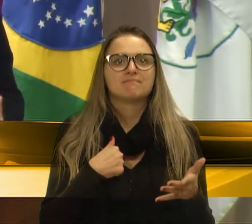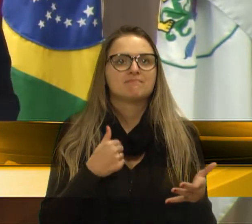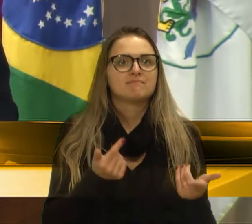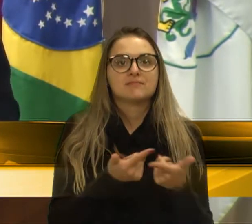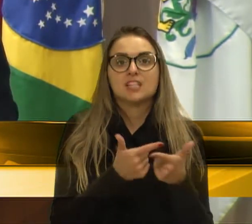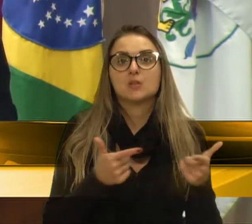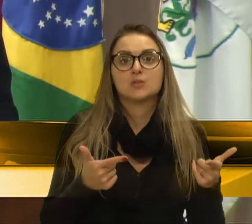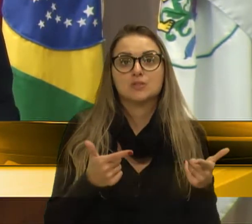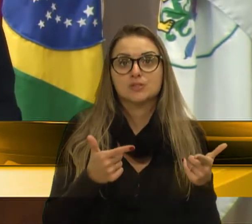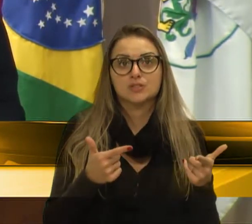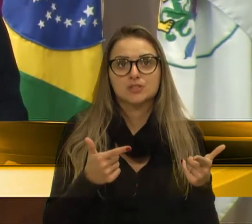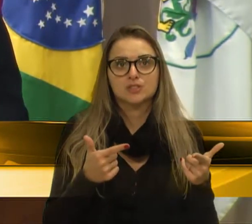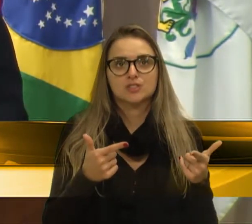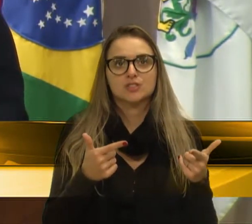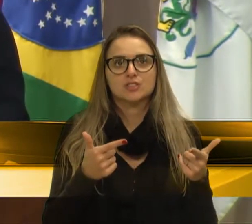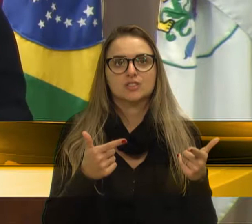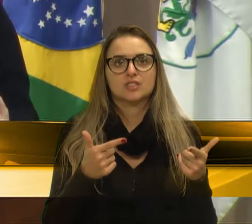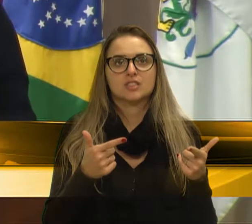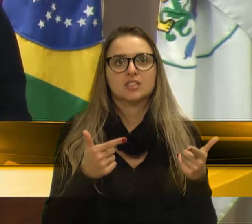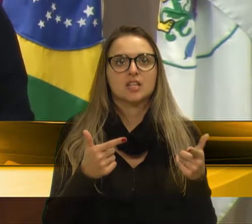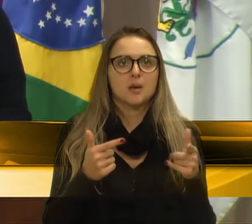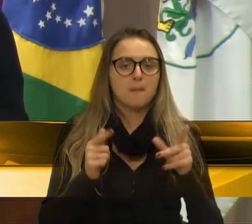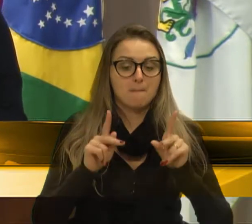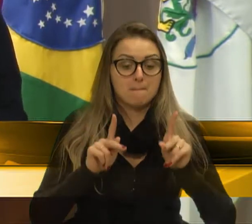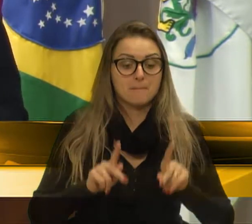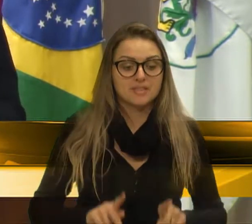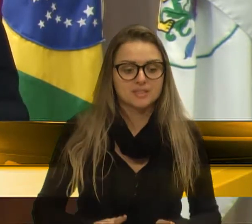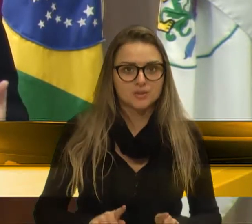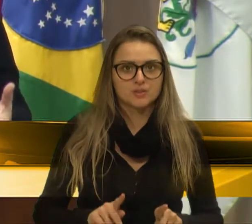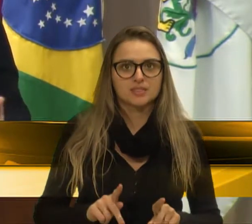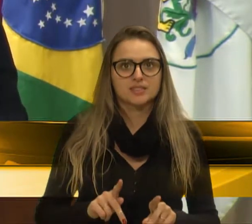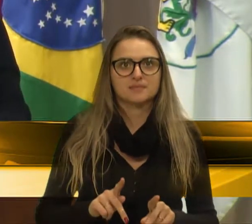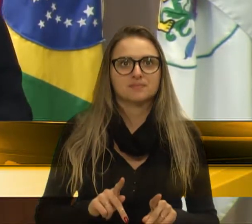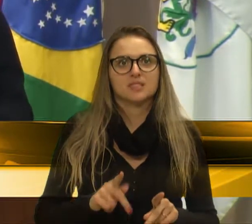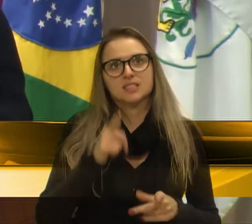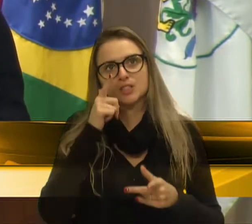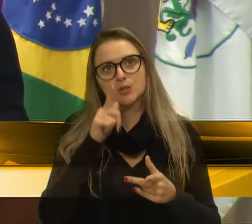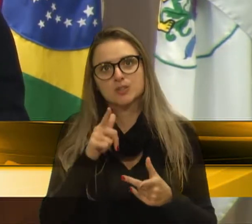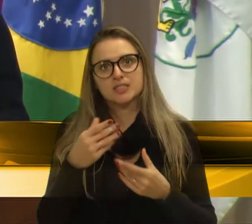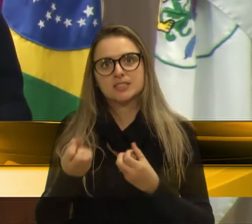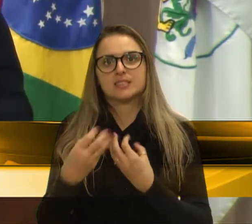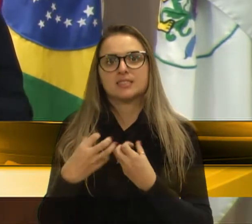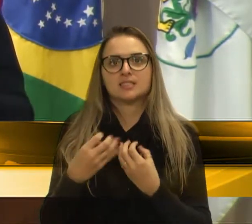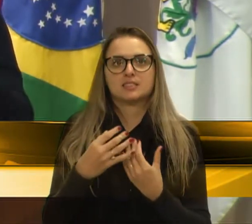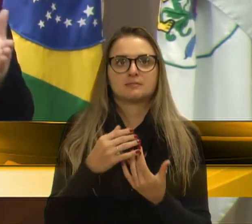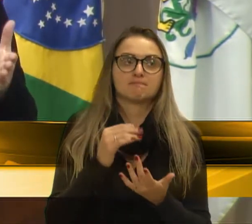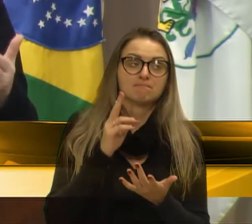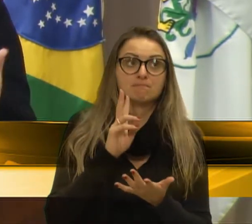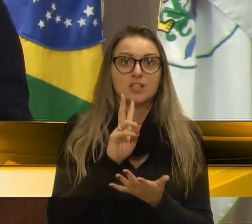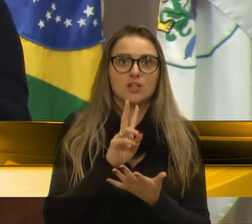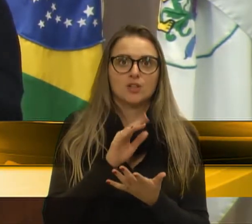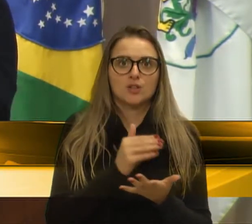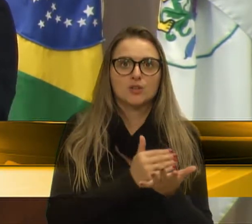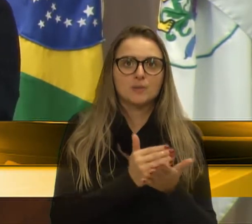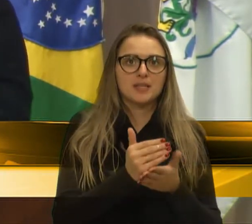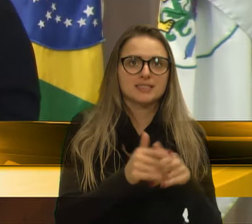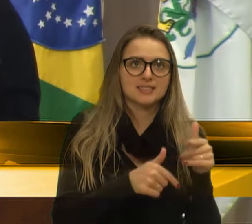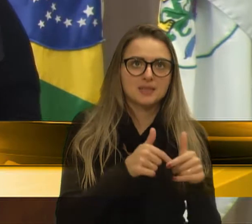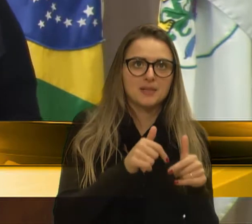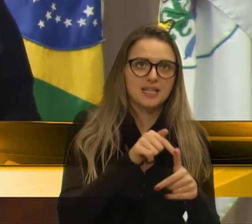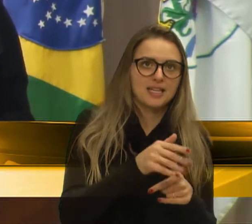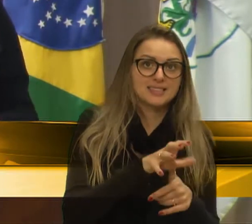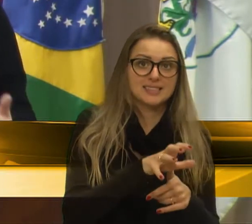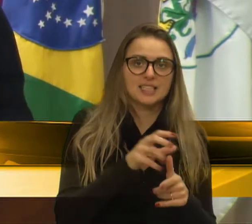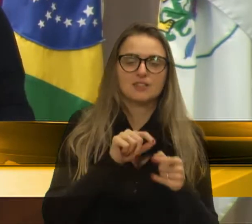ninguém que pudesse ser um amparo ou que me pudesse dizer, Lu, de repente vai por esse lado ou vai por esse